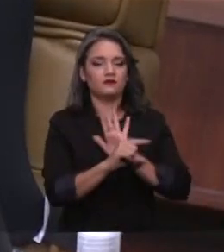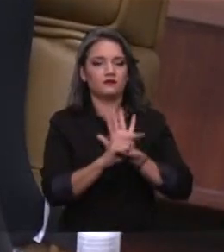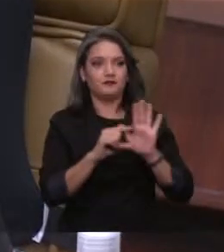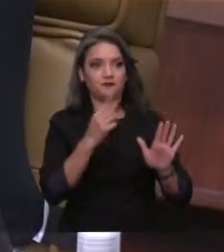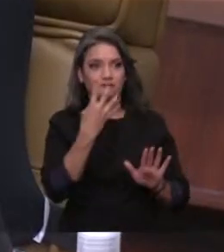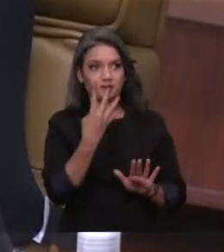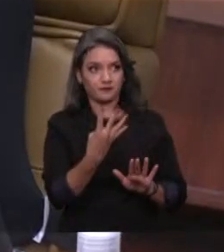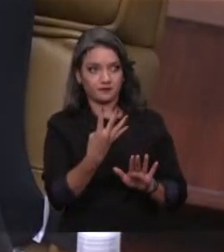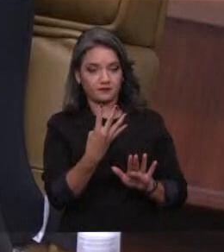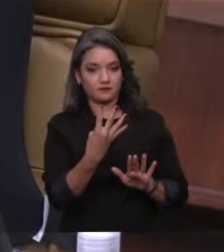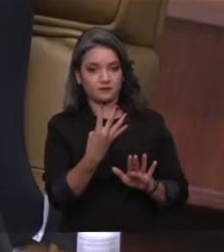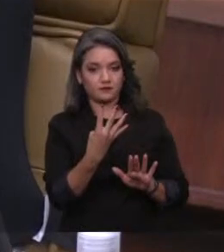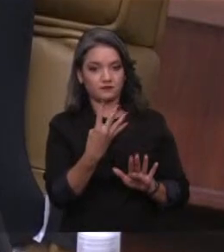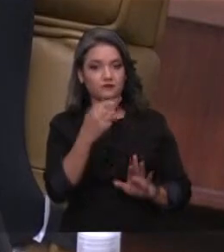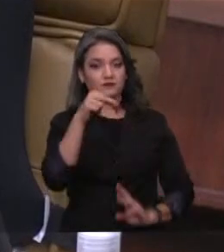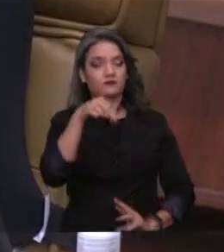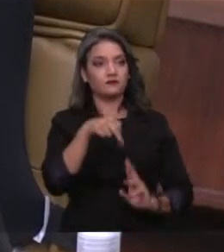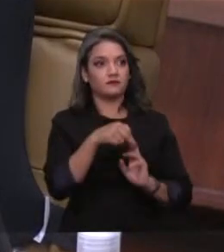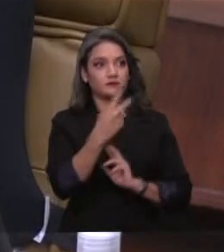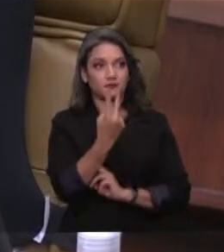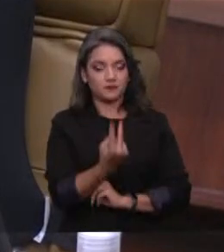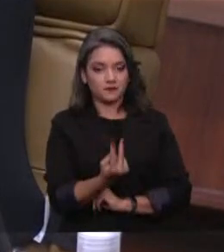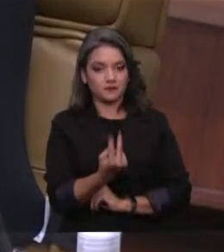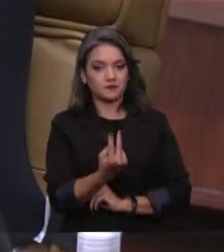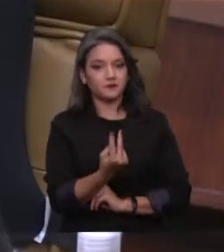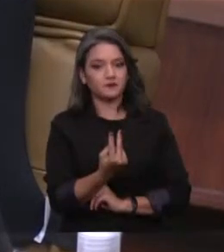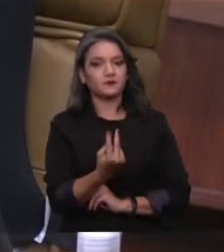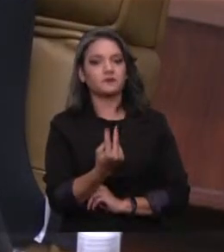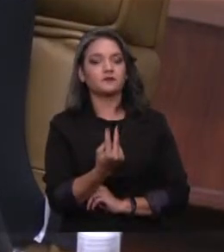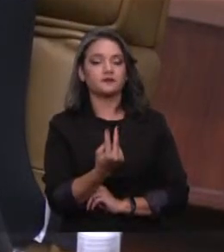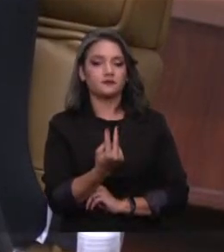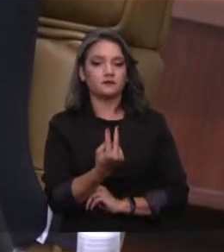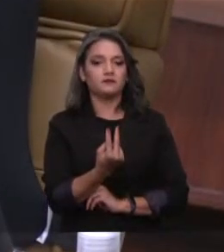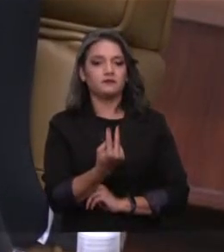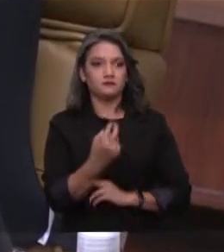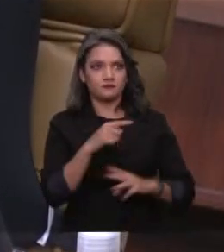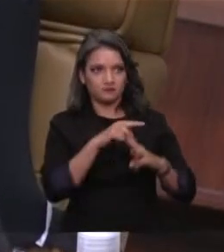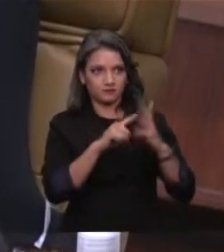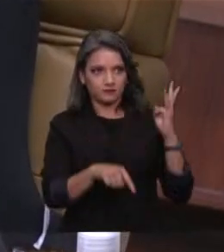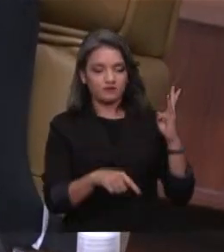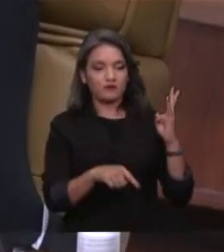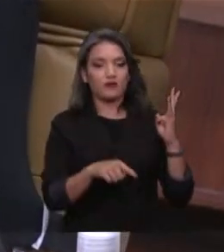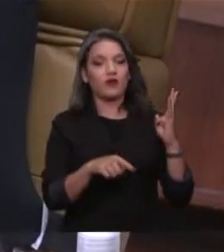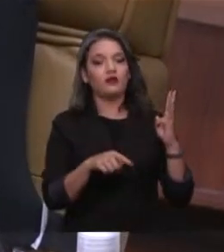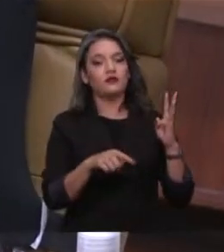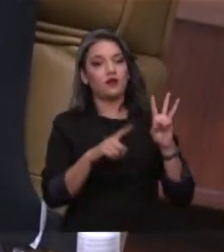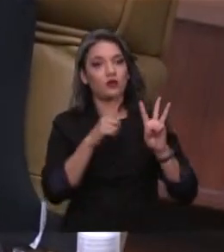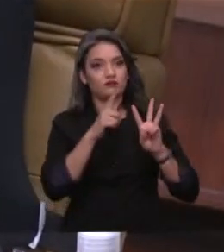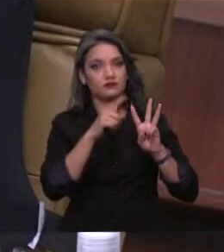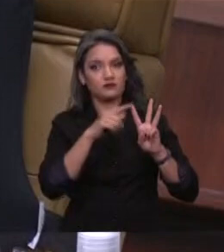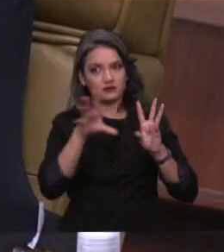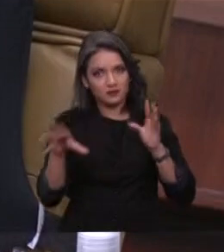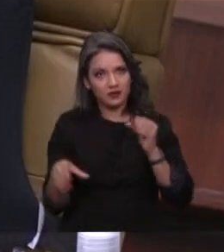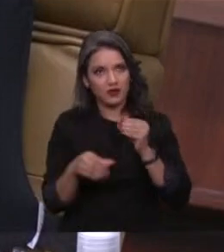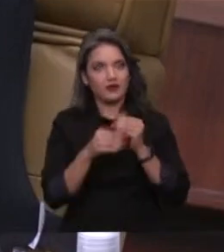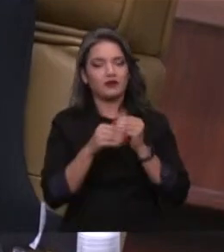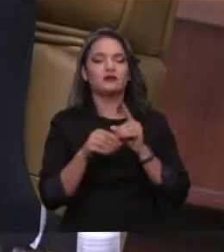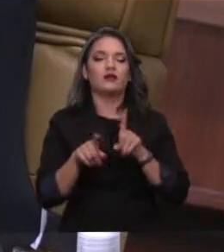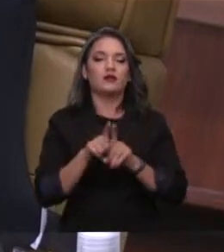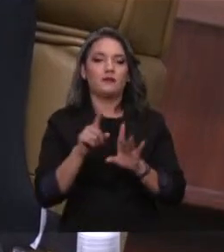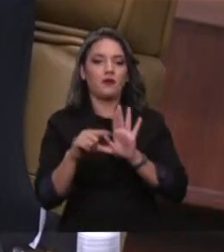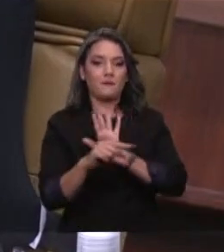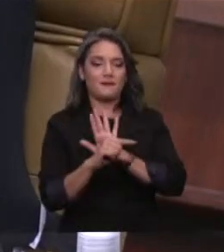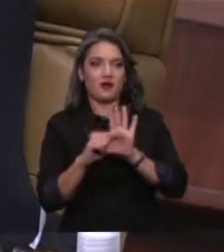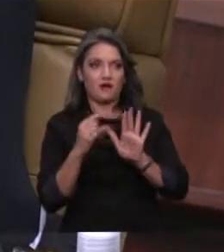parágrafo 4º, inciso 2, para todos, acrescendo o parágrafo 3º